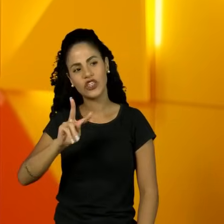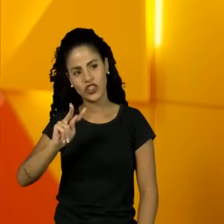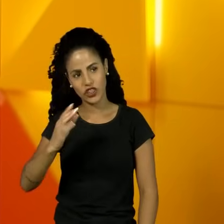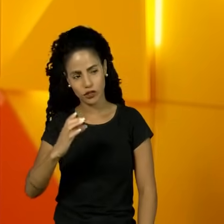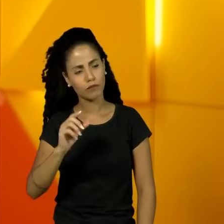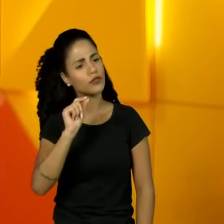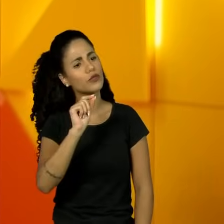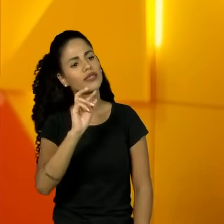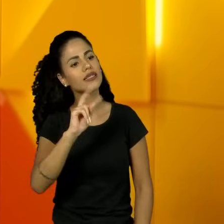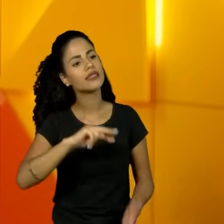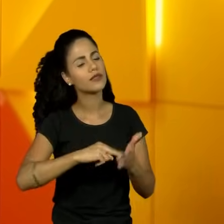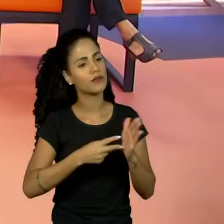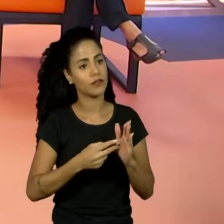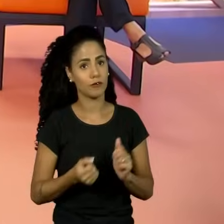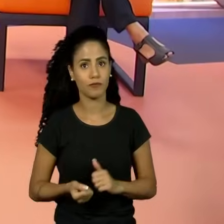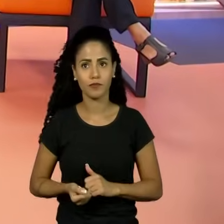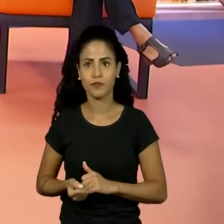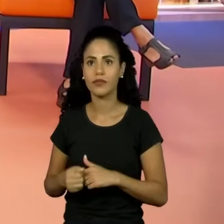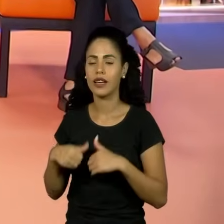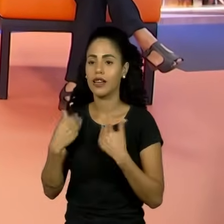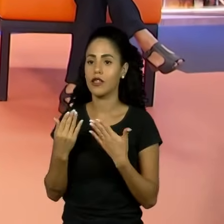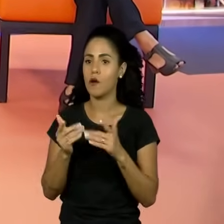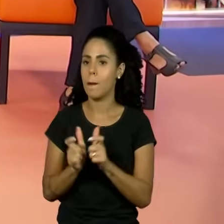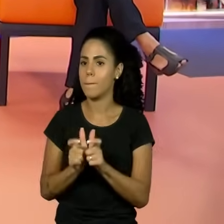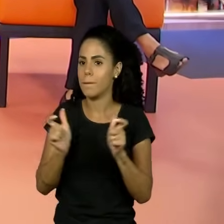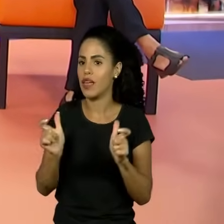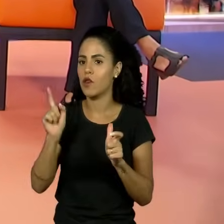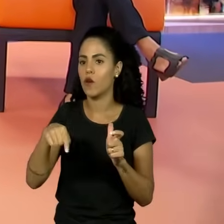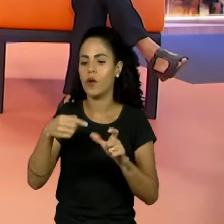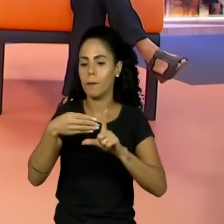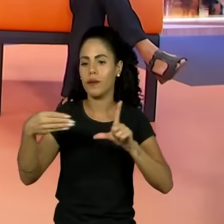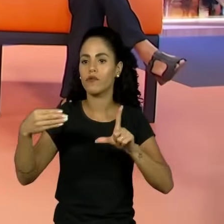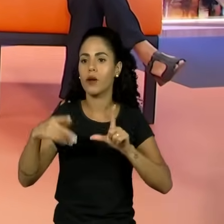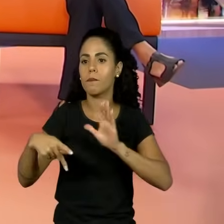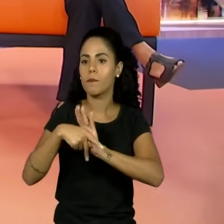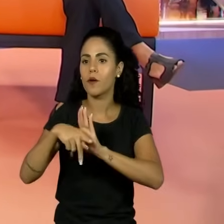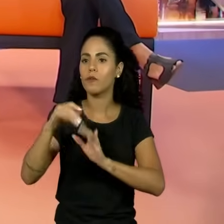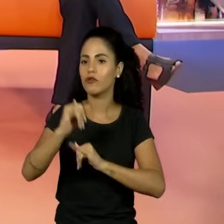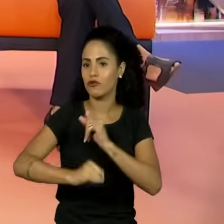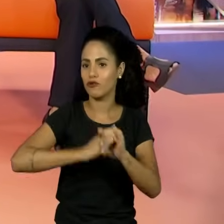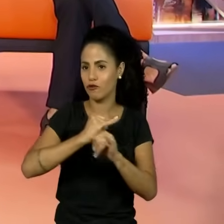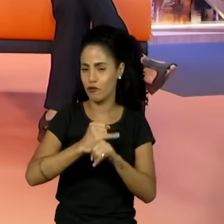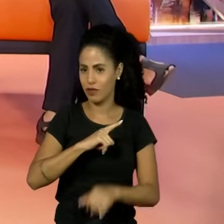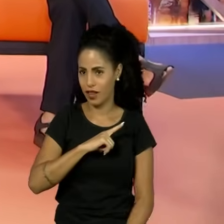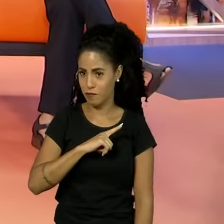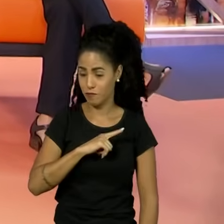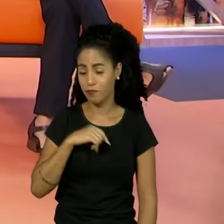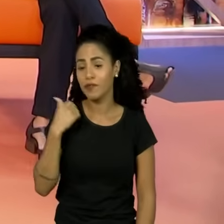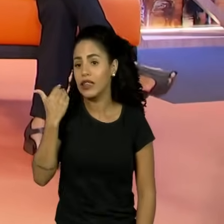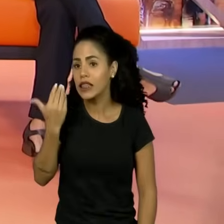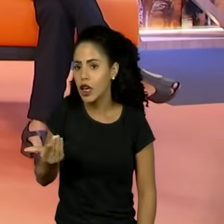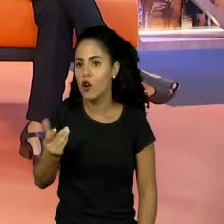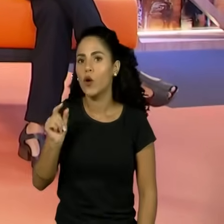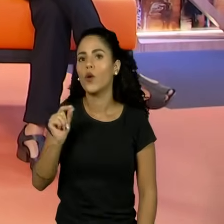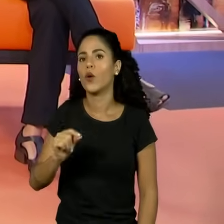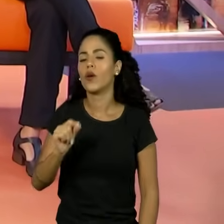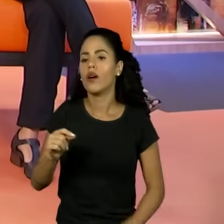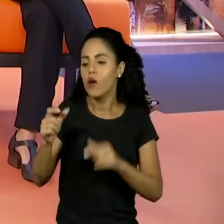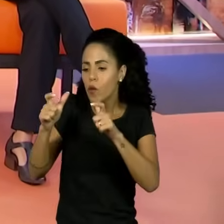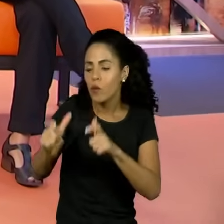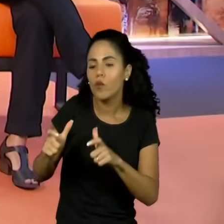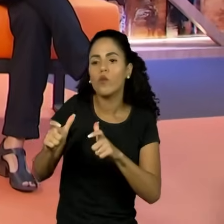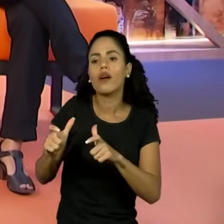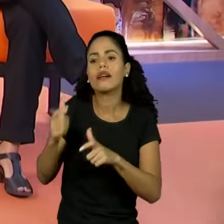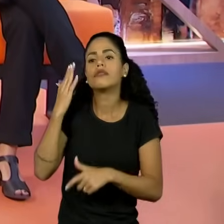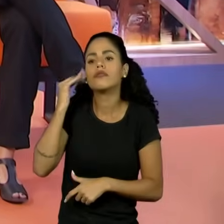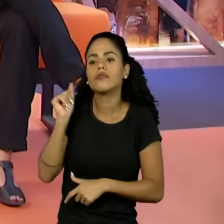falando realmente? A gente está falando da maior plataforma de streamer do mundo, assim, né? E a gente está falando de um lugar